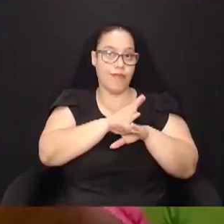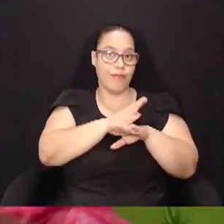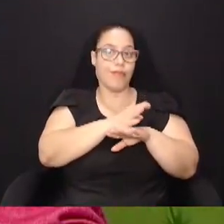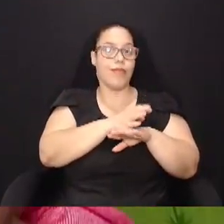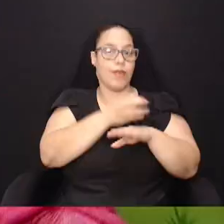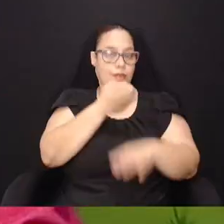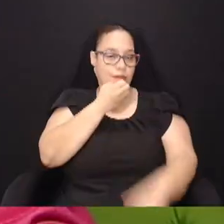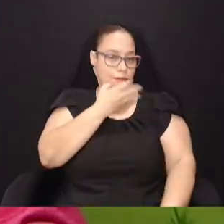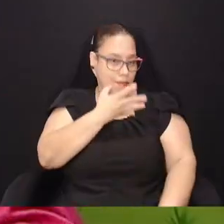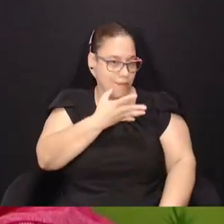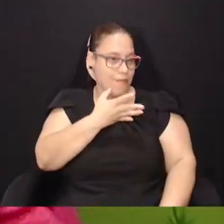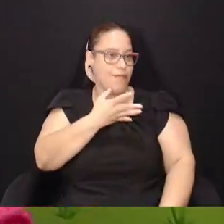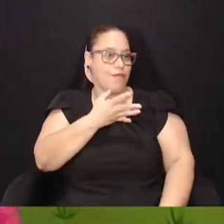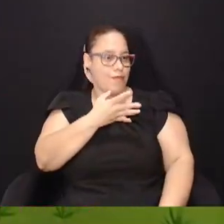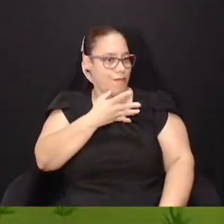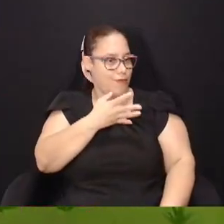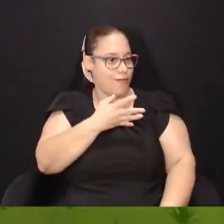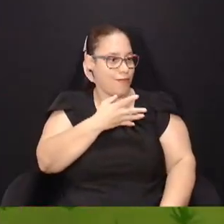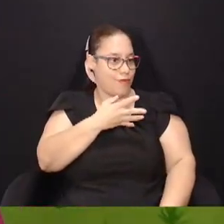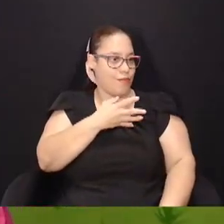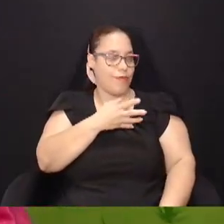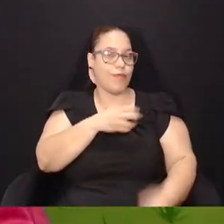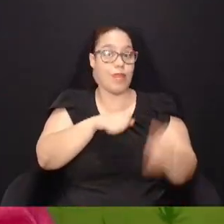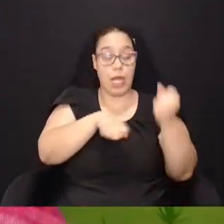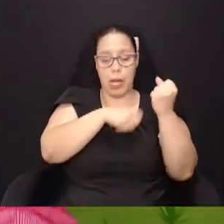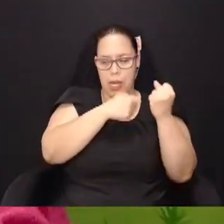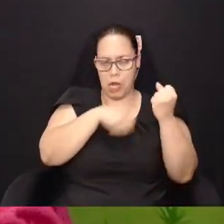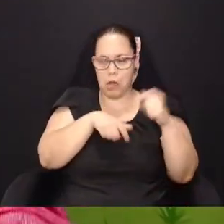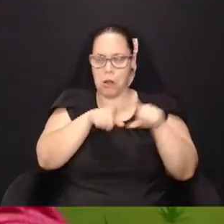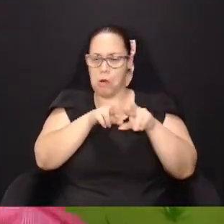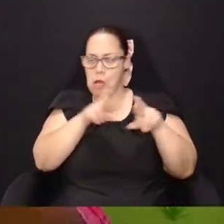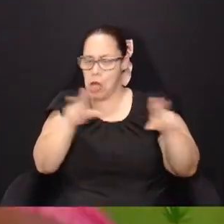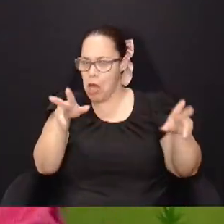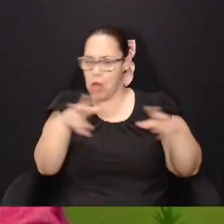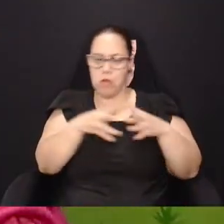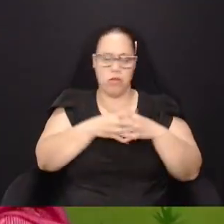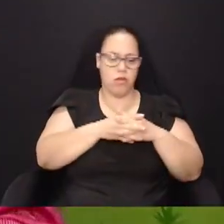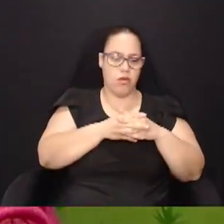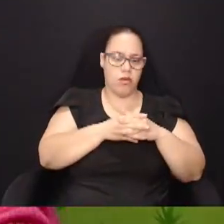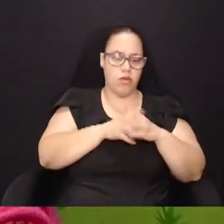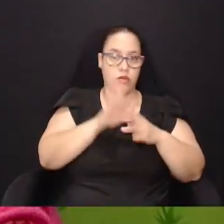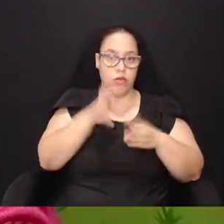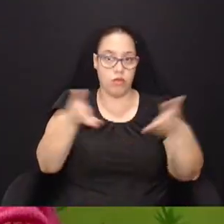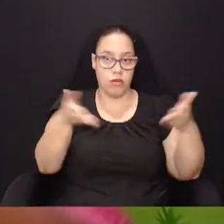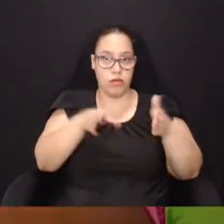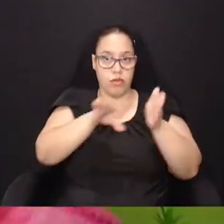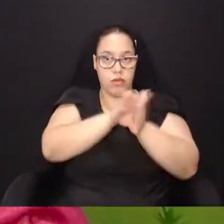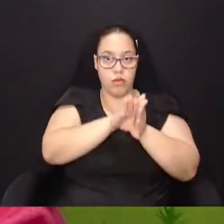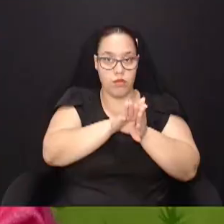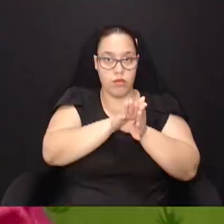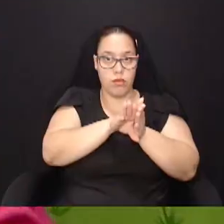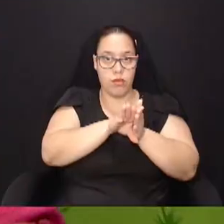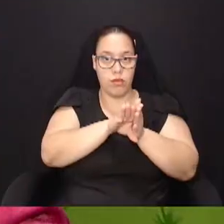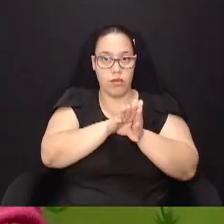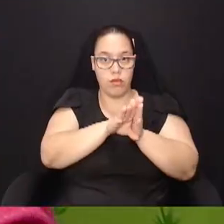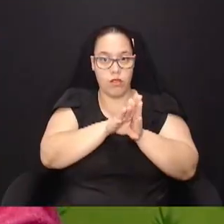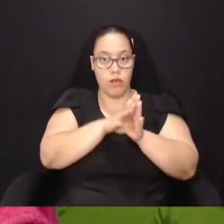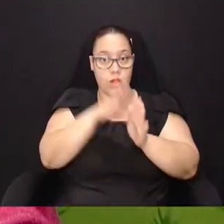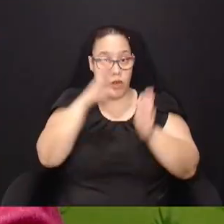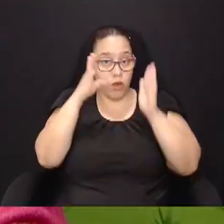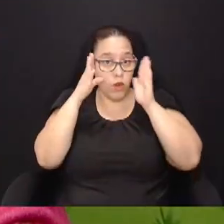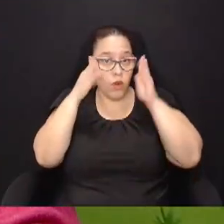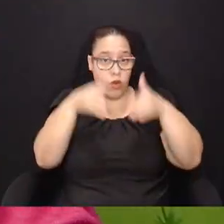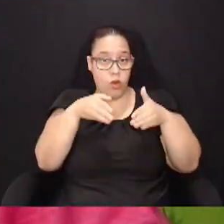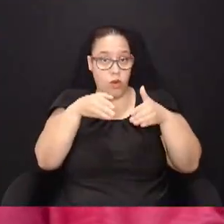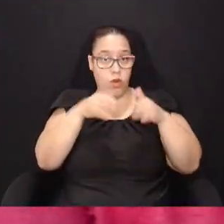instrumento, é uma coisa violenta, né? E aí, agora já será um pouco direcionada aos